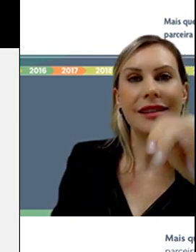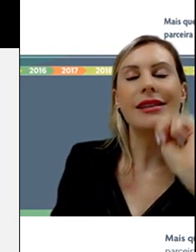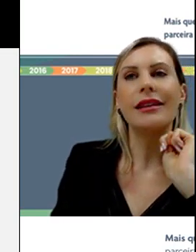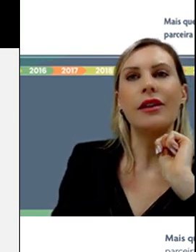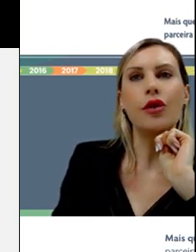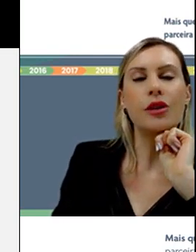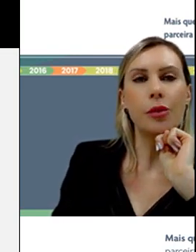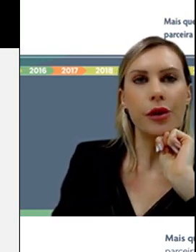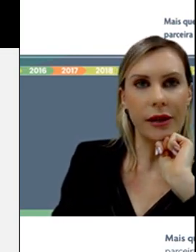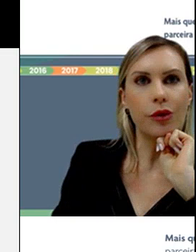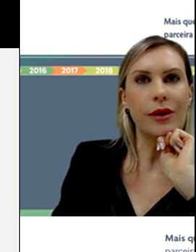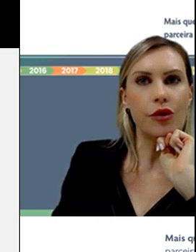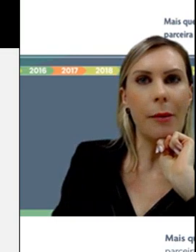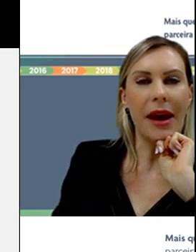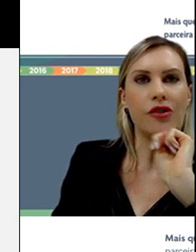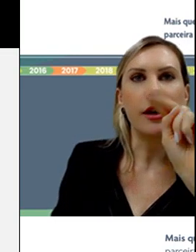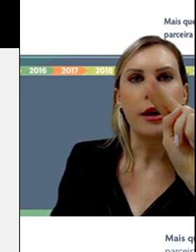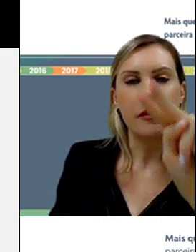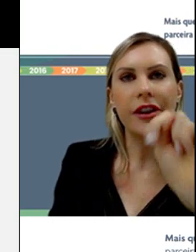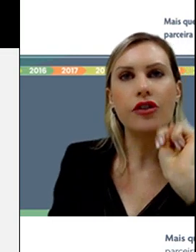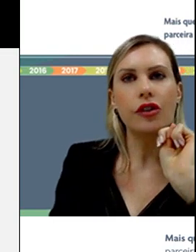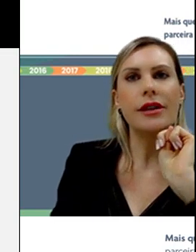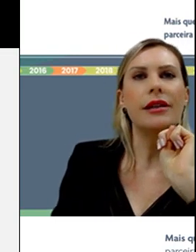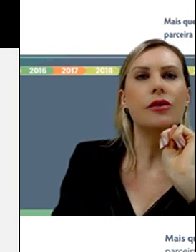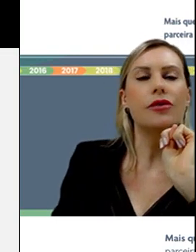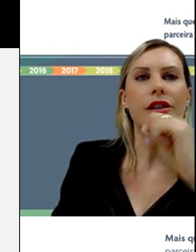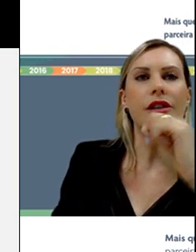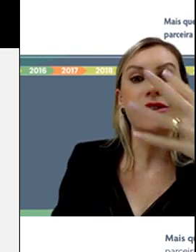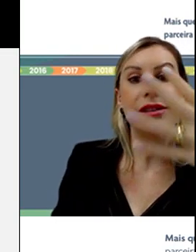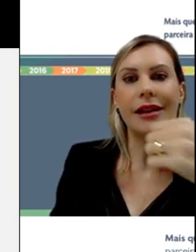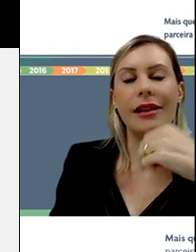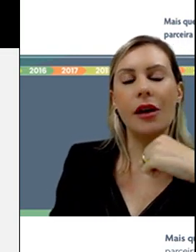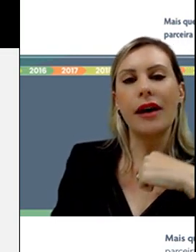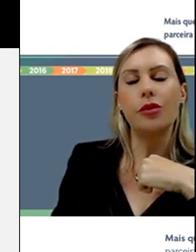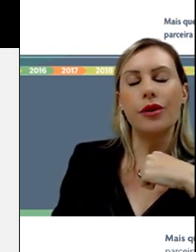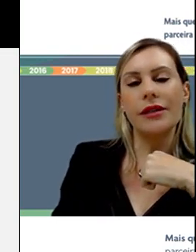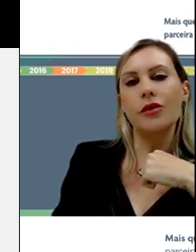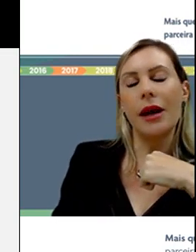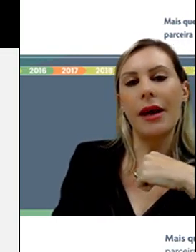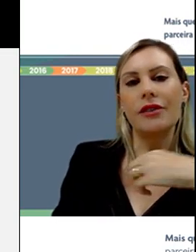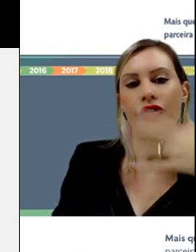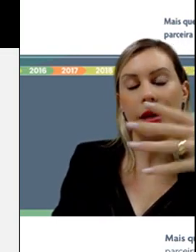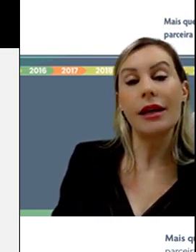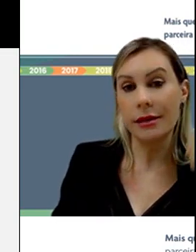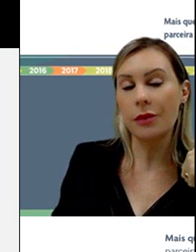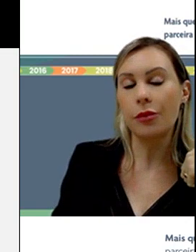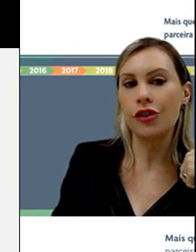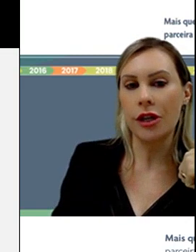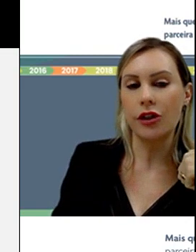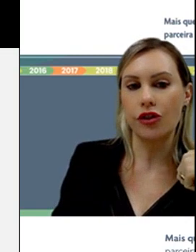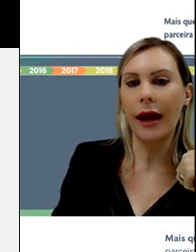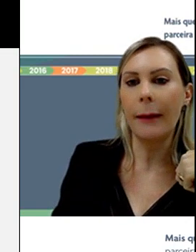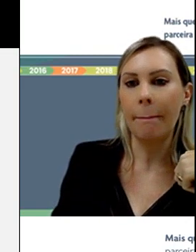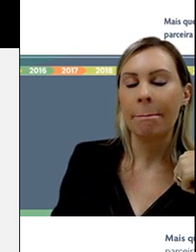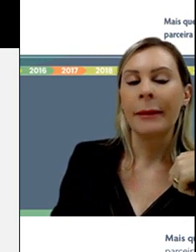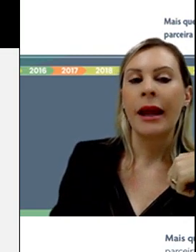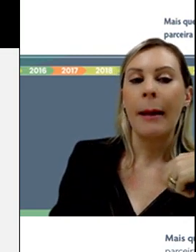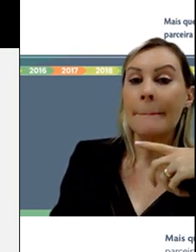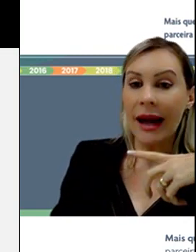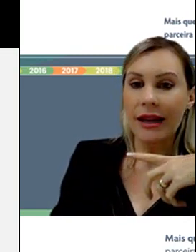contribuí, 62% da sua média. 22 anos, Sandy, 64% da média. E assim por diante,